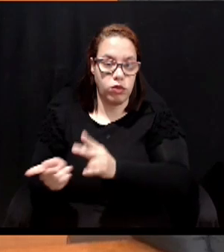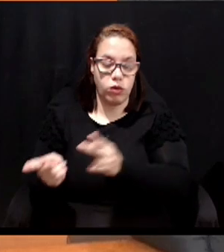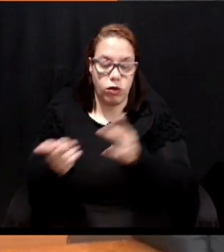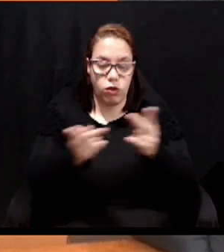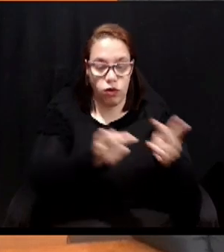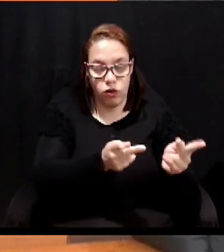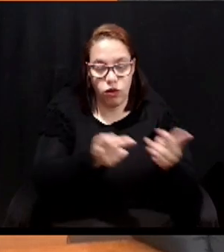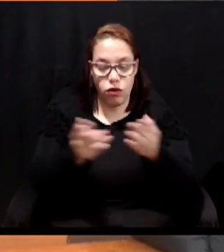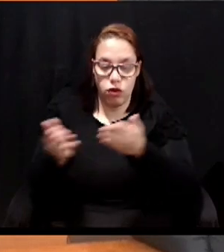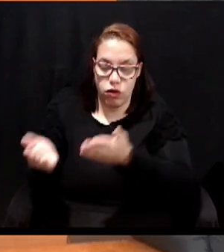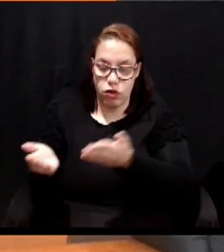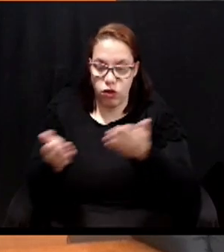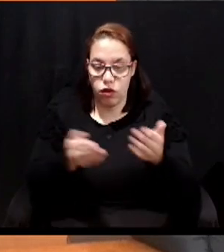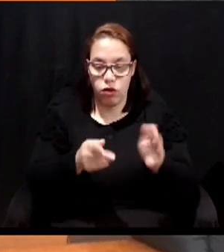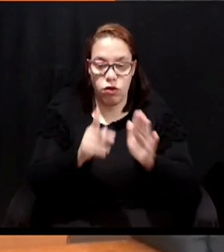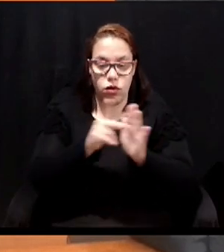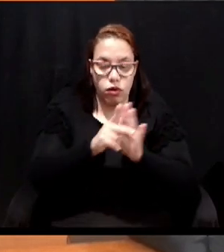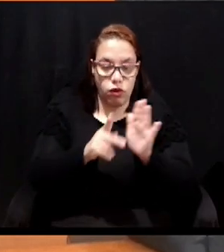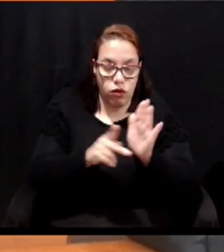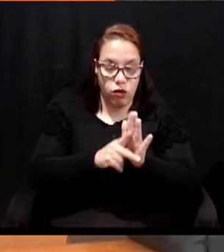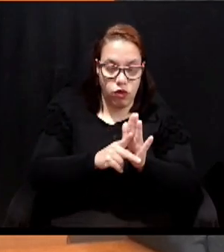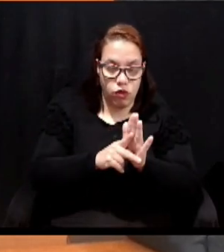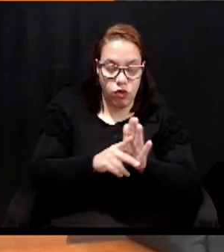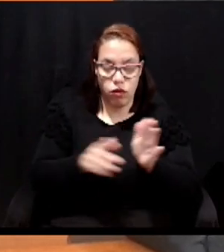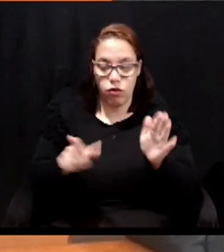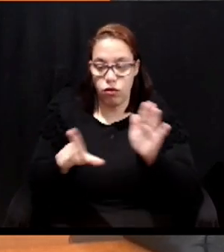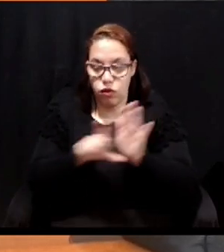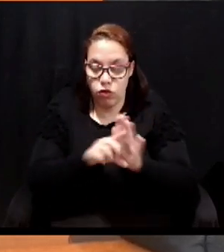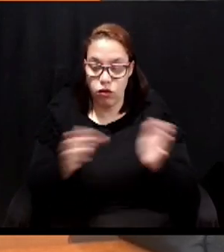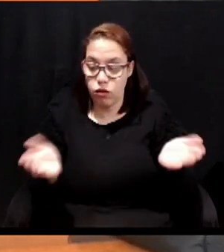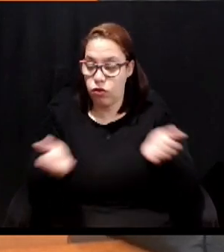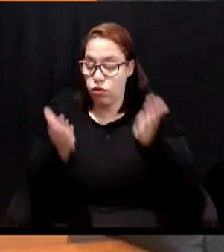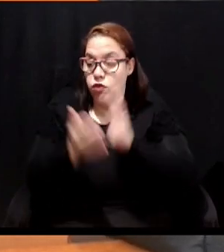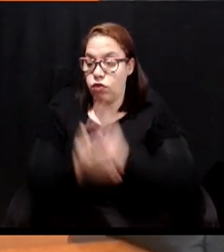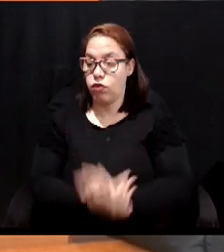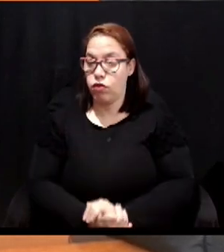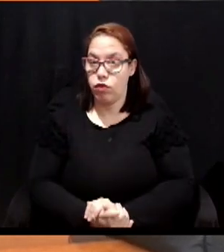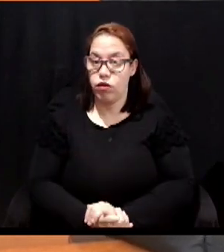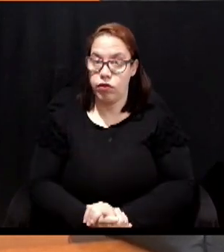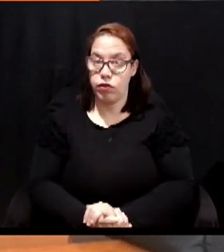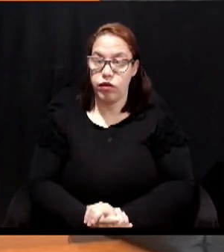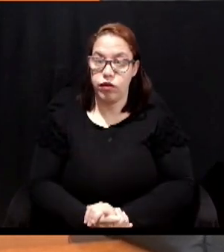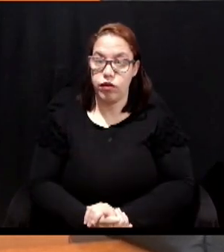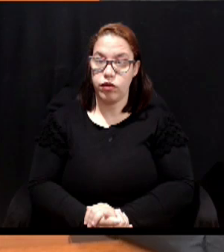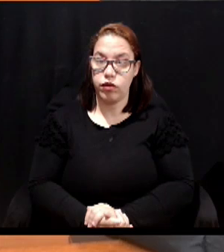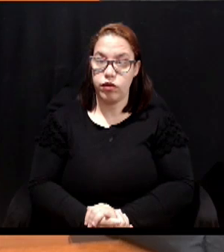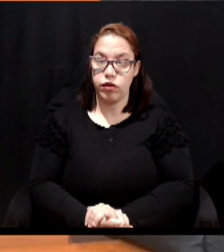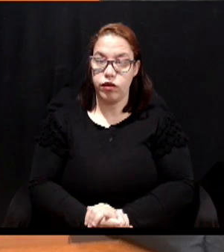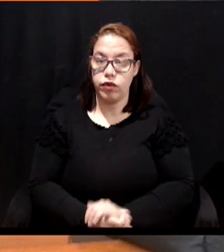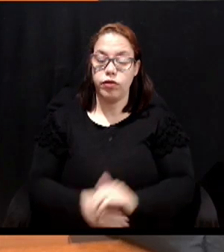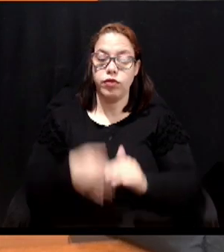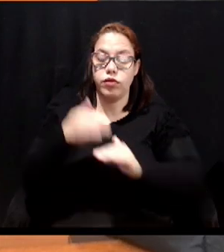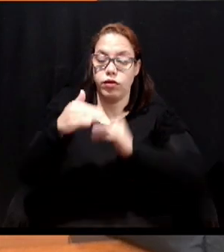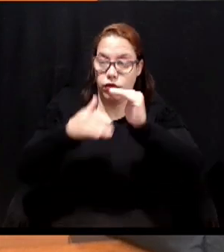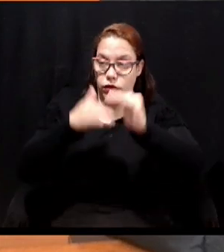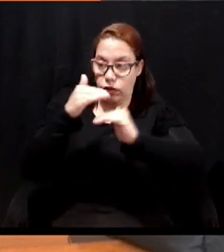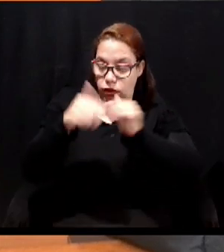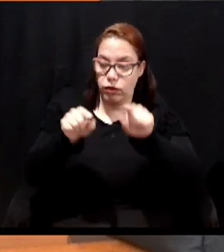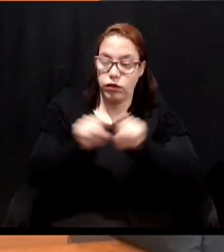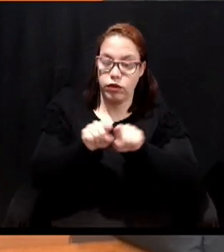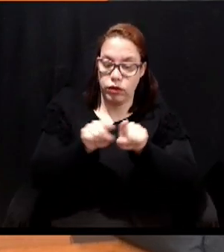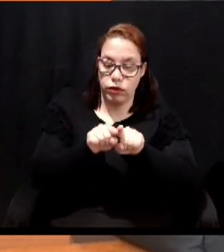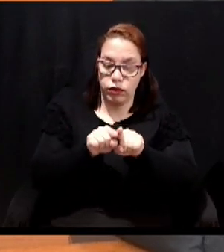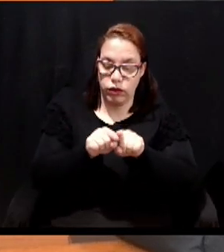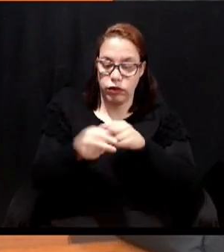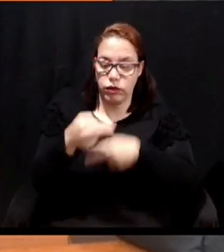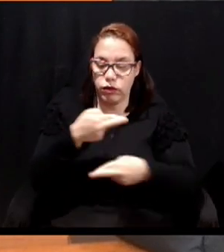de lei, alguma iniciativa, para a gente poder aqui avançar também nessas relações. Eu acho